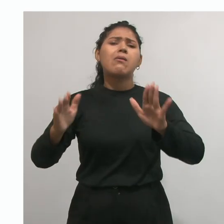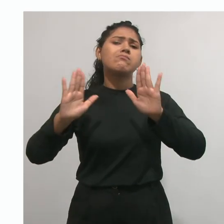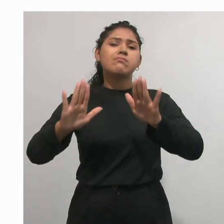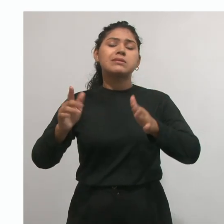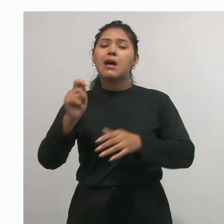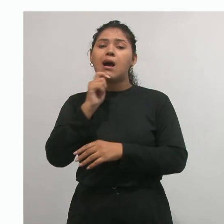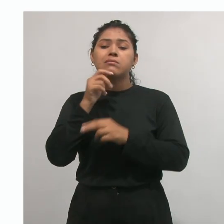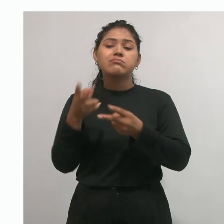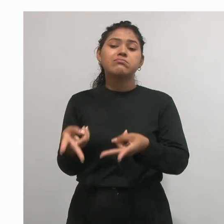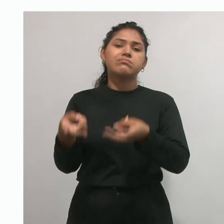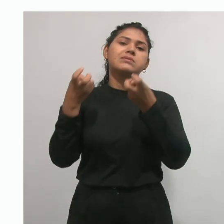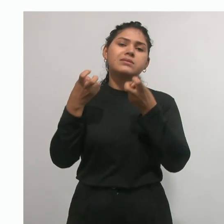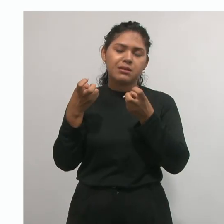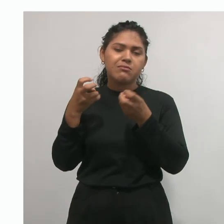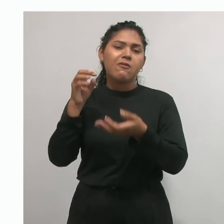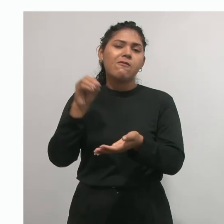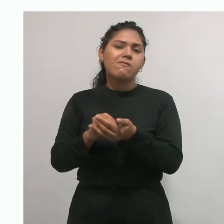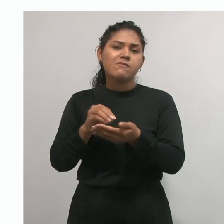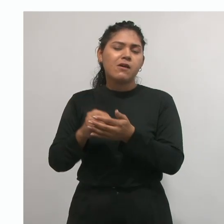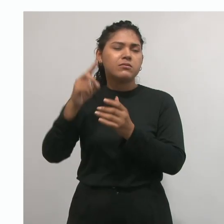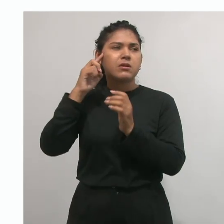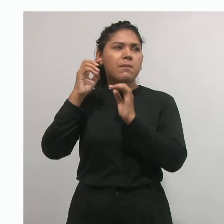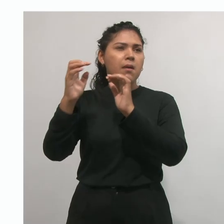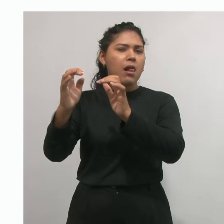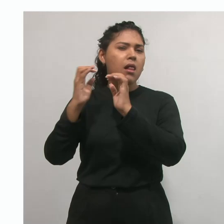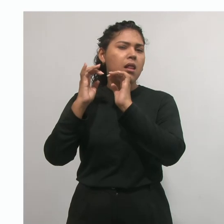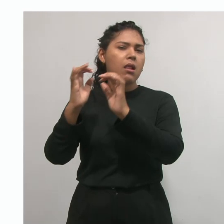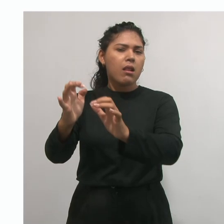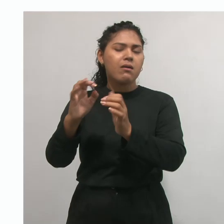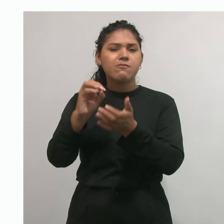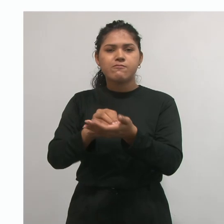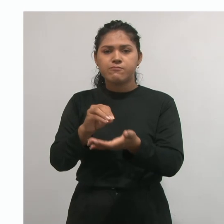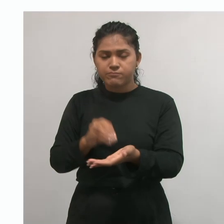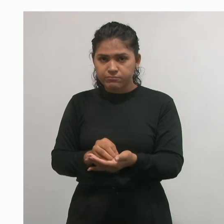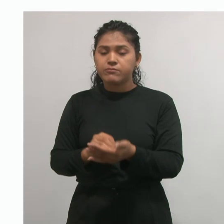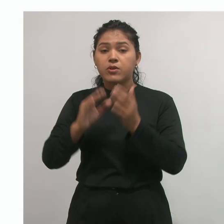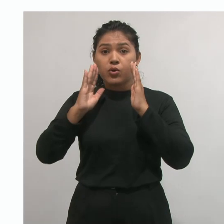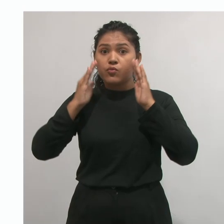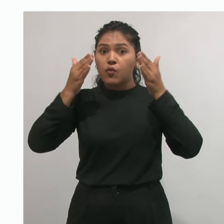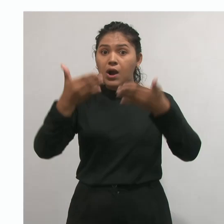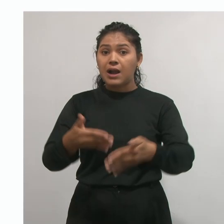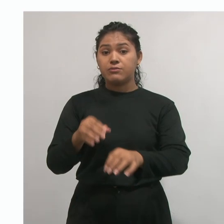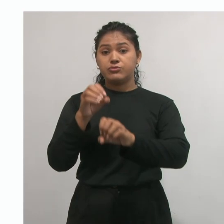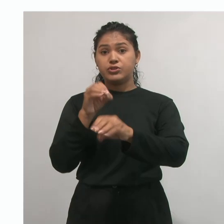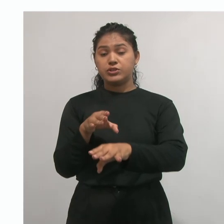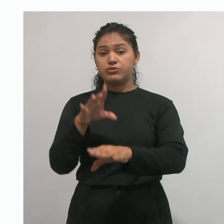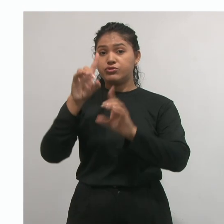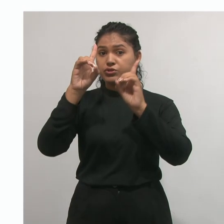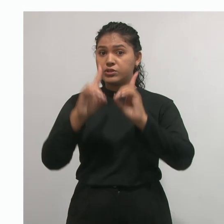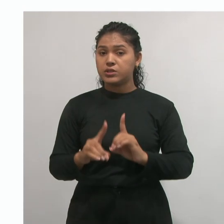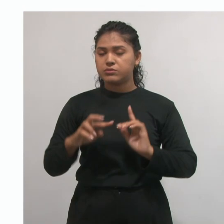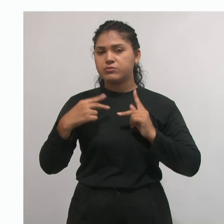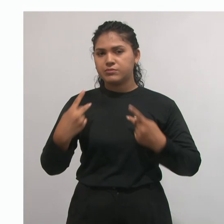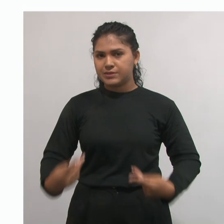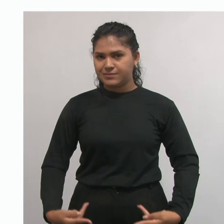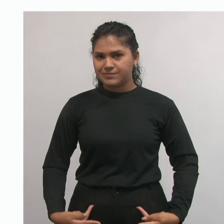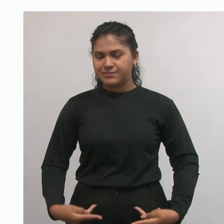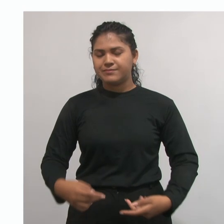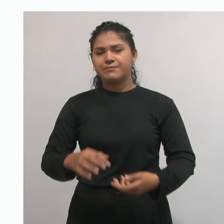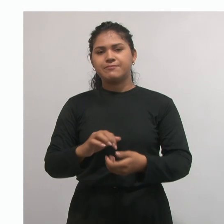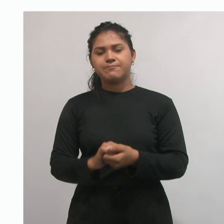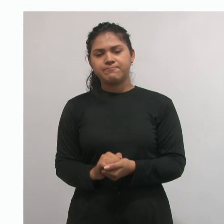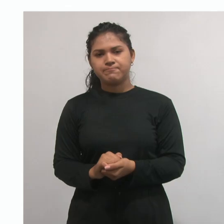questões, né? E a gente não reflete as mesmas numa perspectiva de educação de direitos